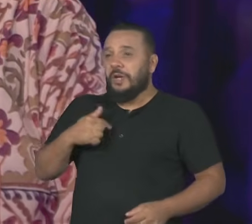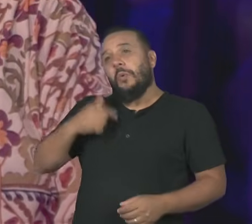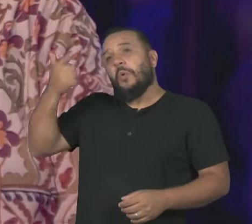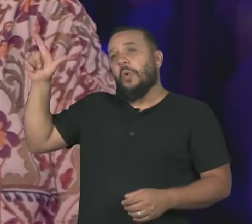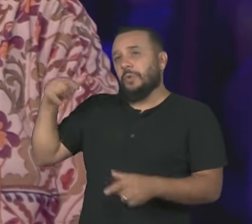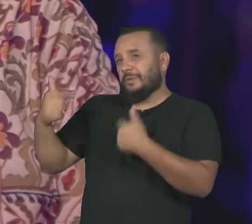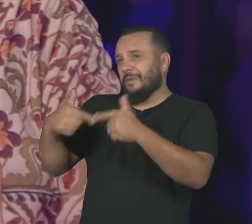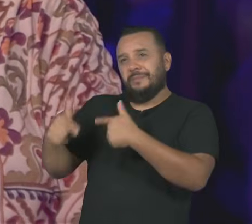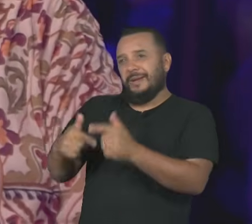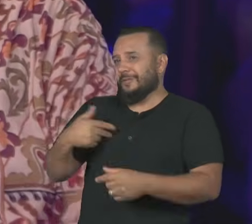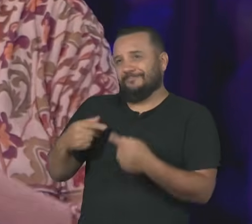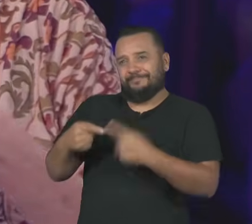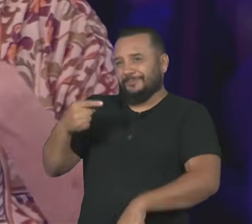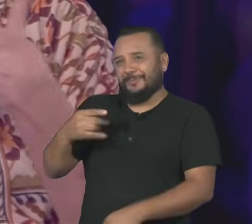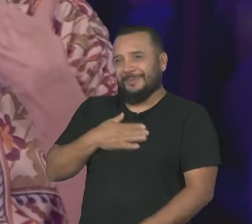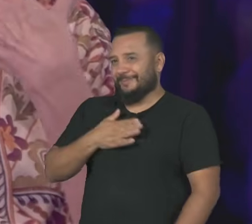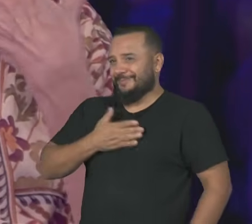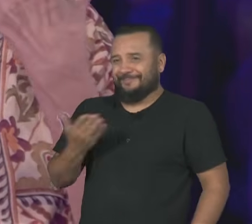outra coisa.